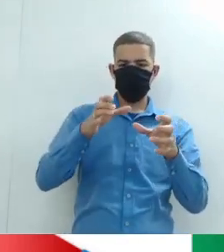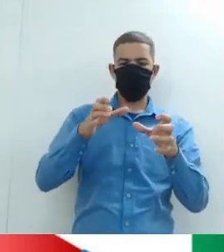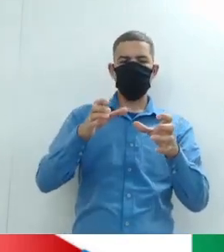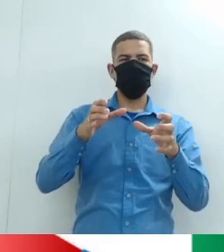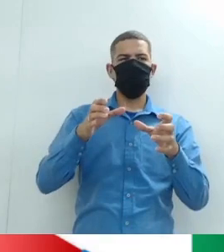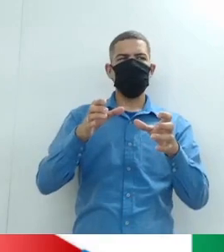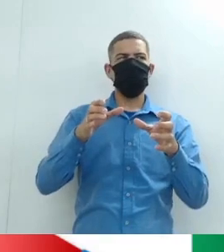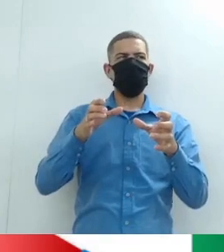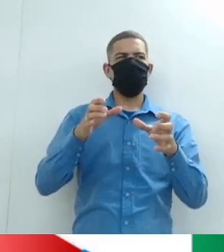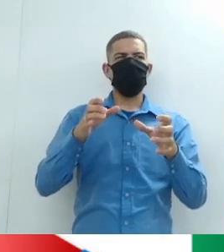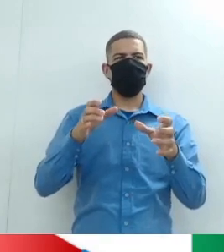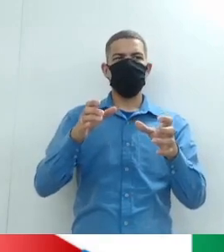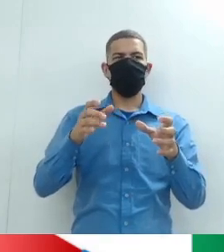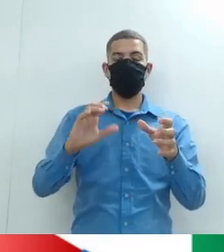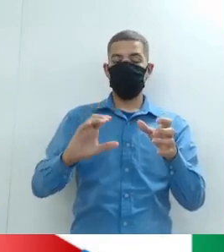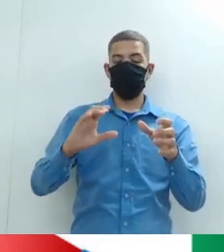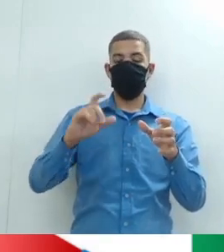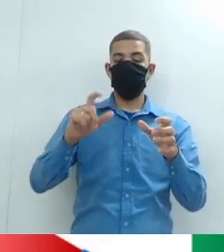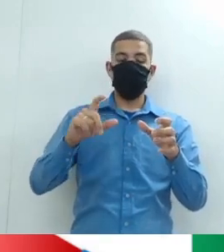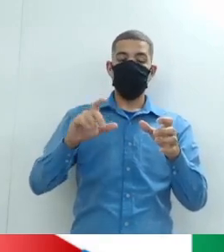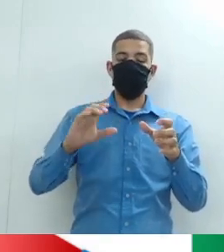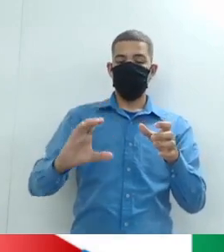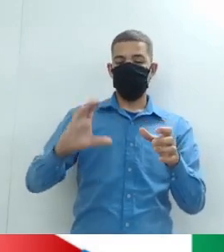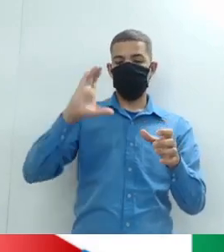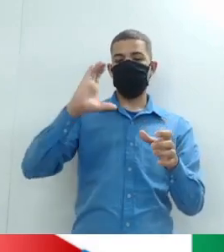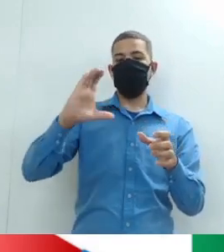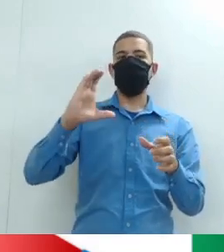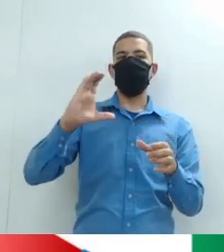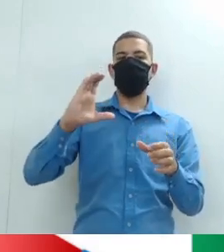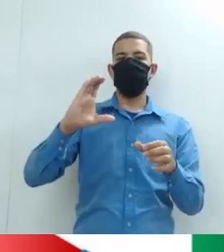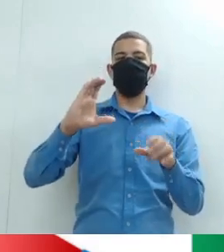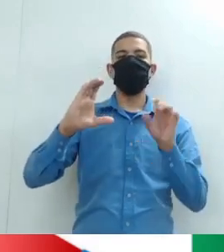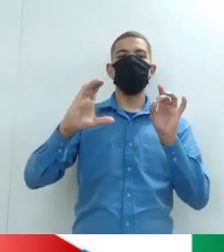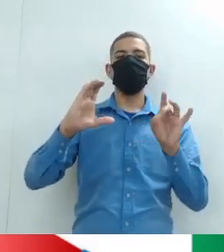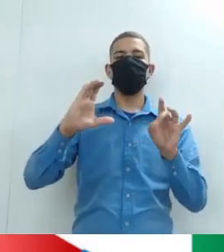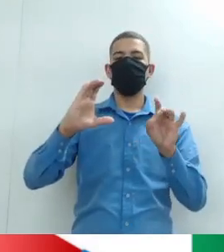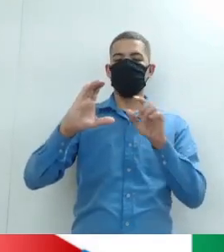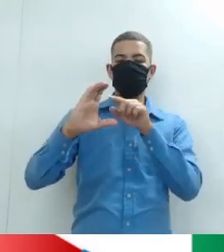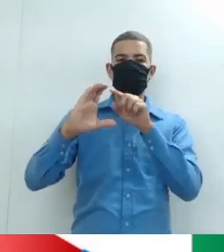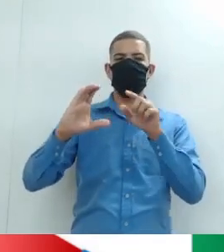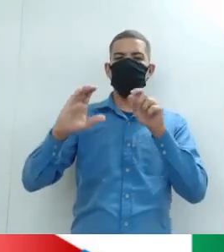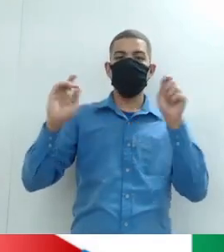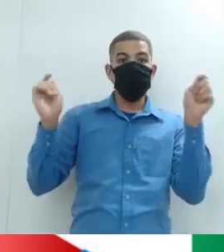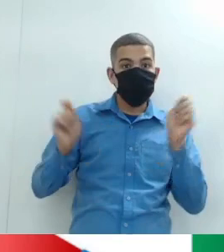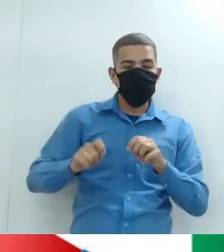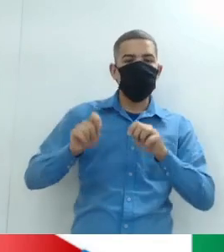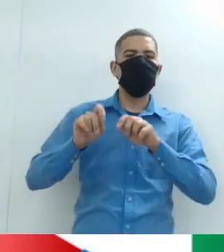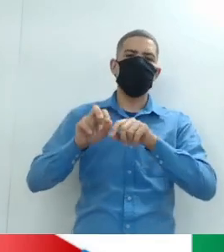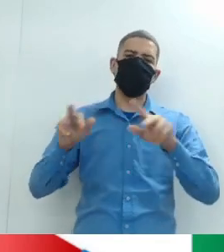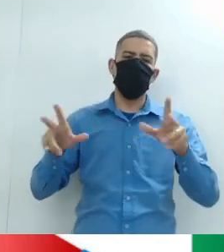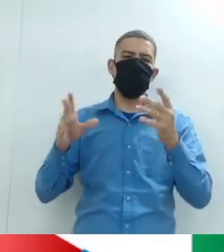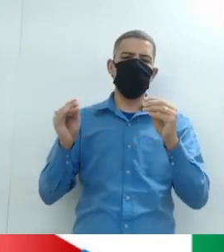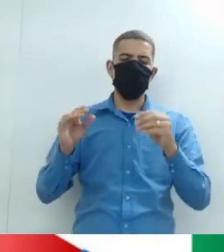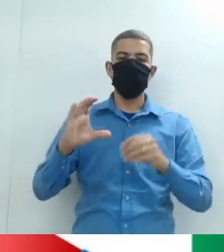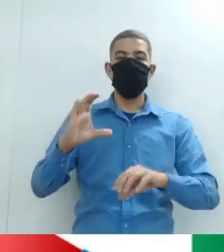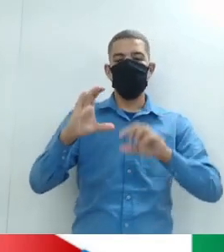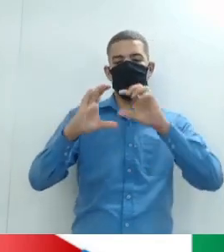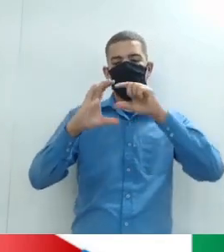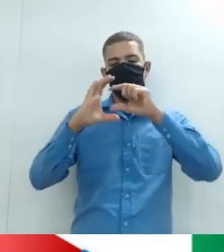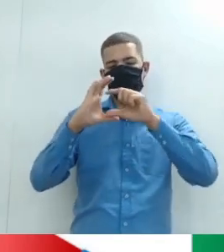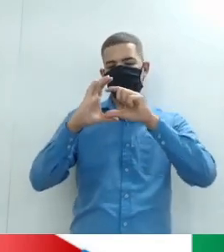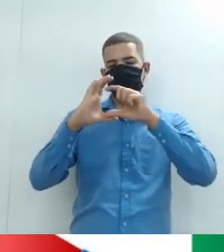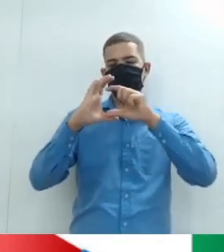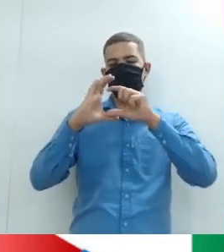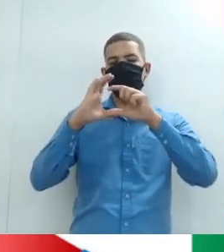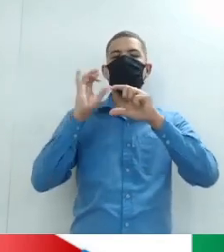maior do que o volume. Porque se ela tiver a mesma capacidade igual ao volume, quando eu